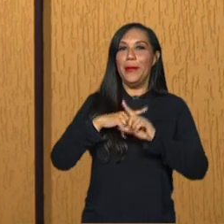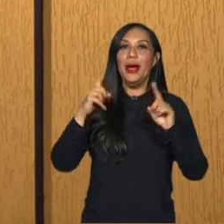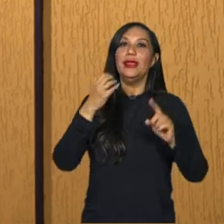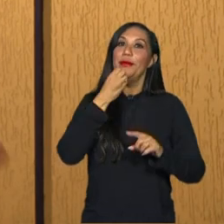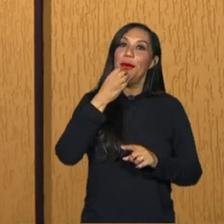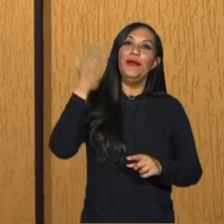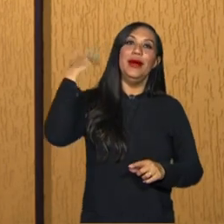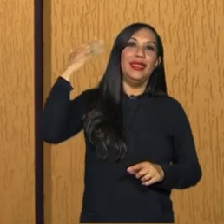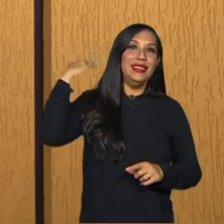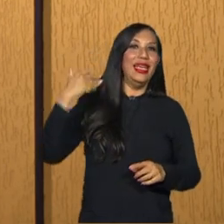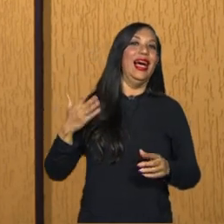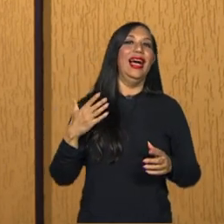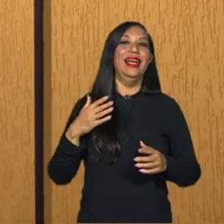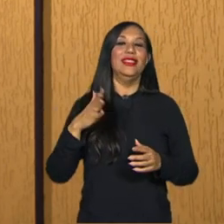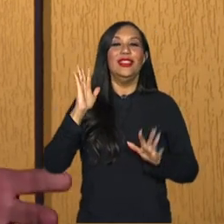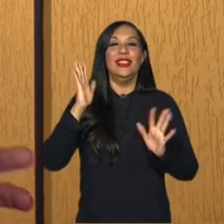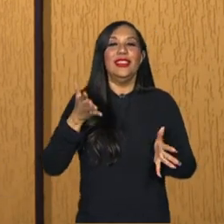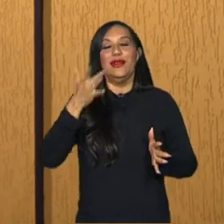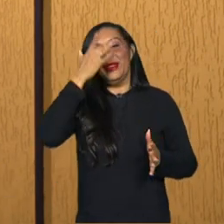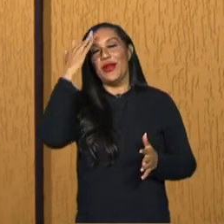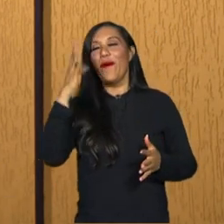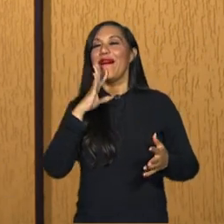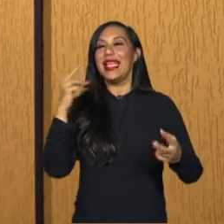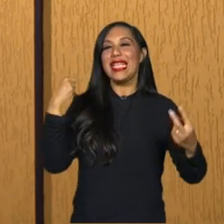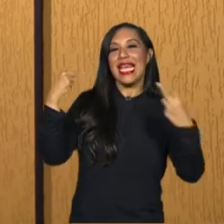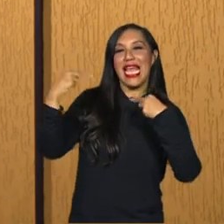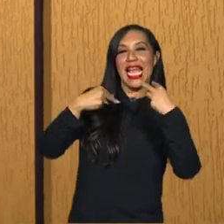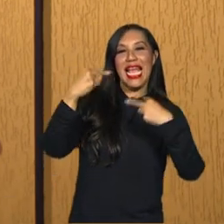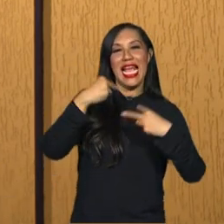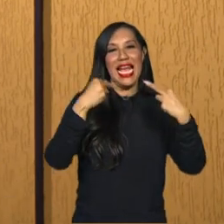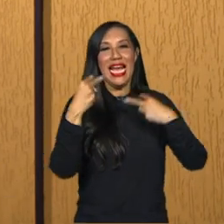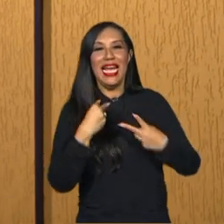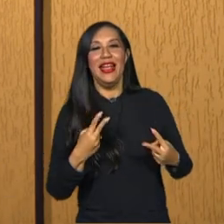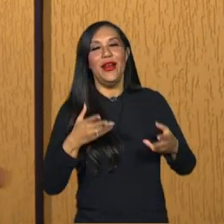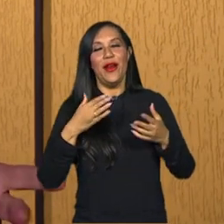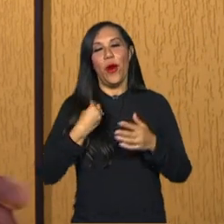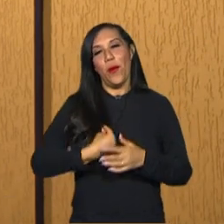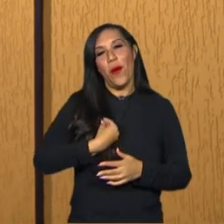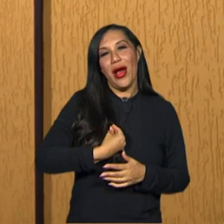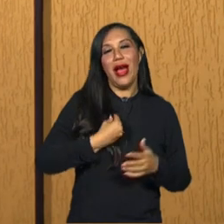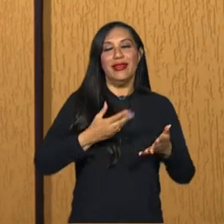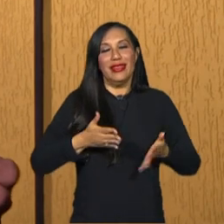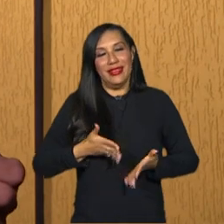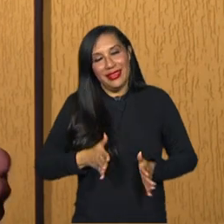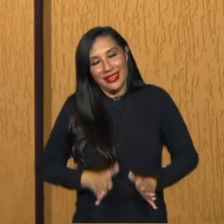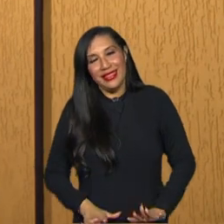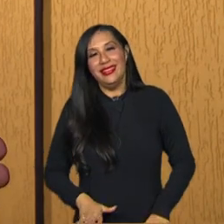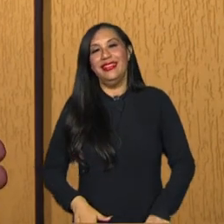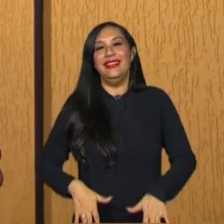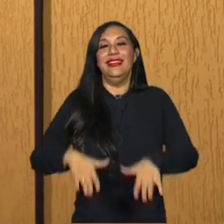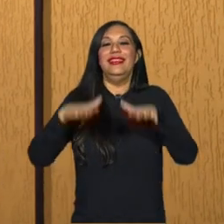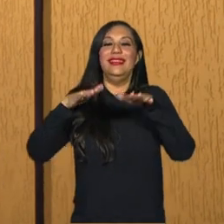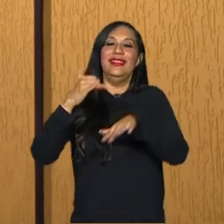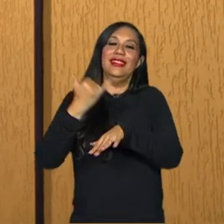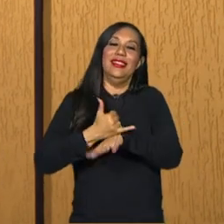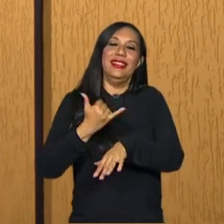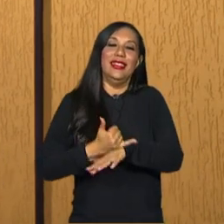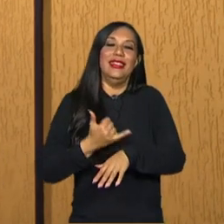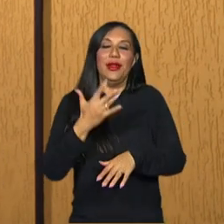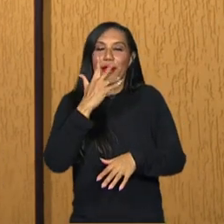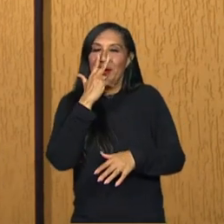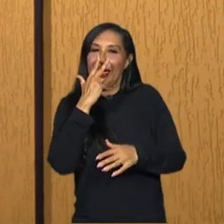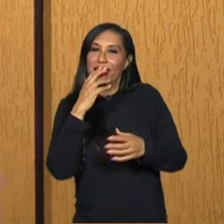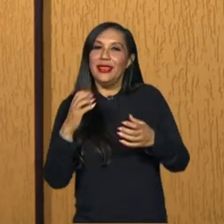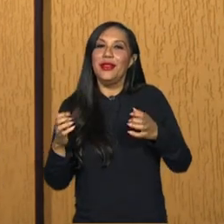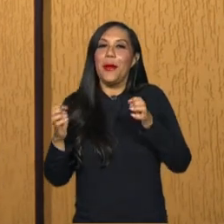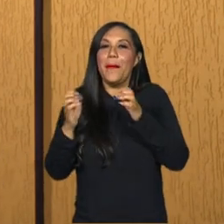porque era tudo, quase tudo conhecido, né? Da cidade, vivia aqui, nascido aqui, criado aqui. Então você está mais perto,